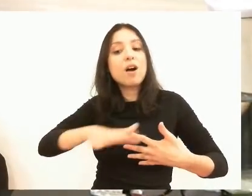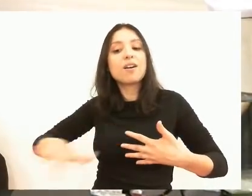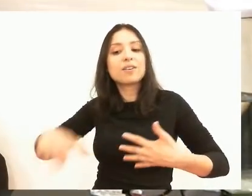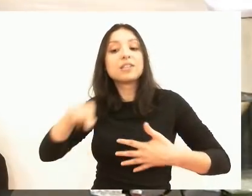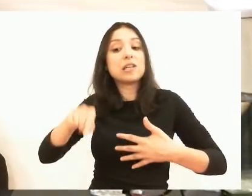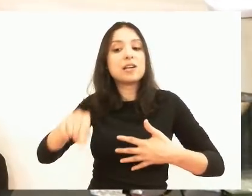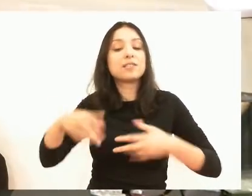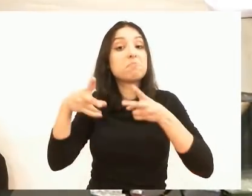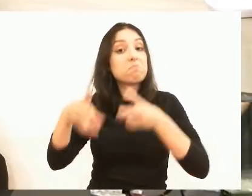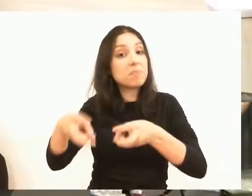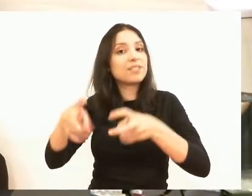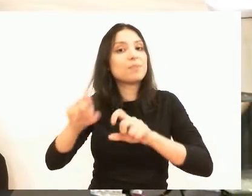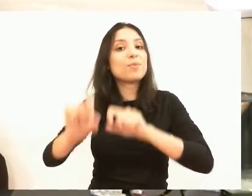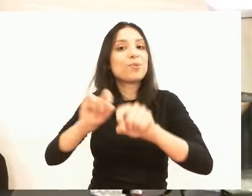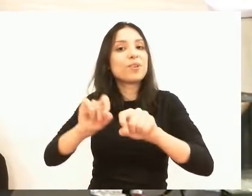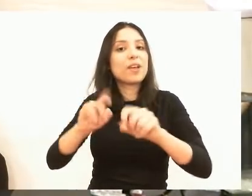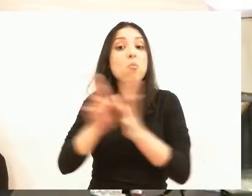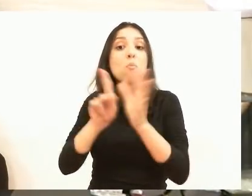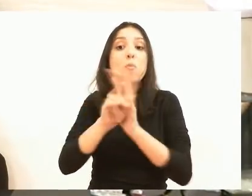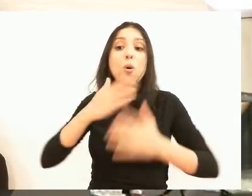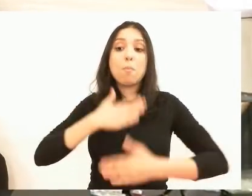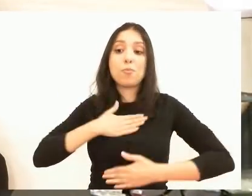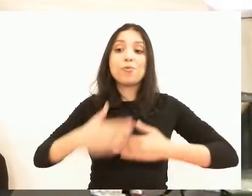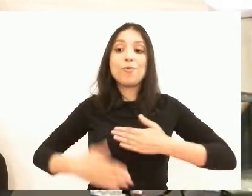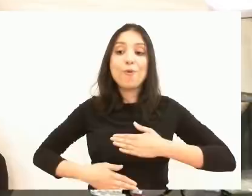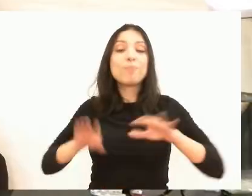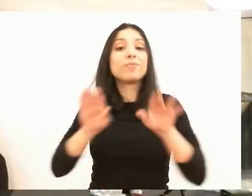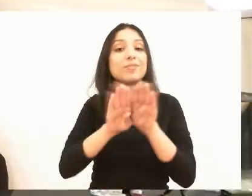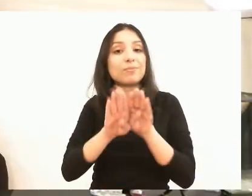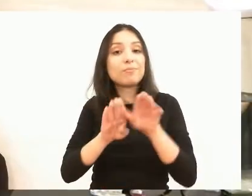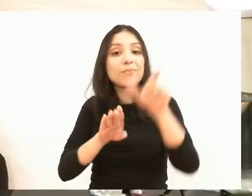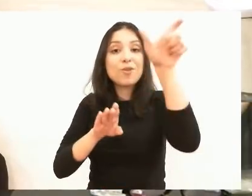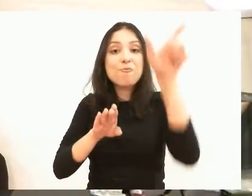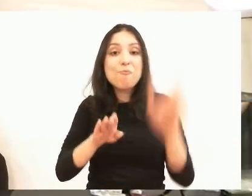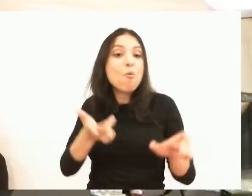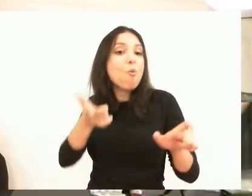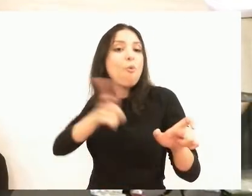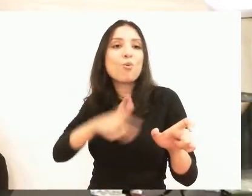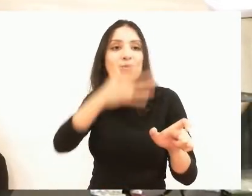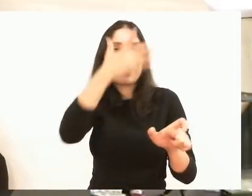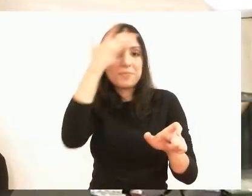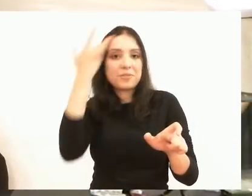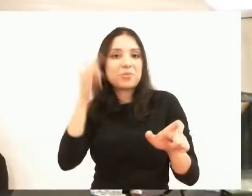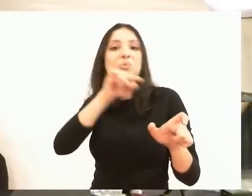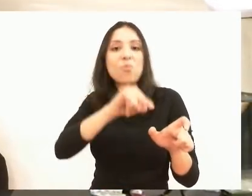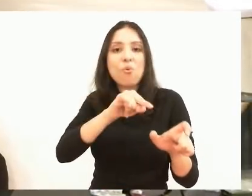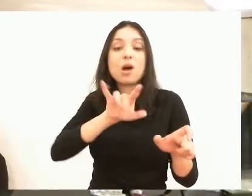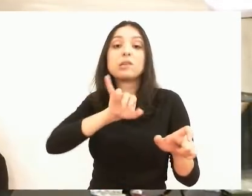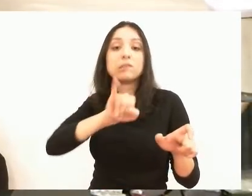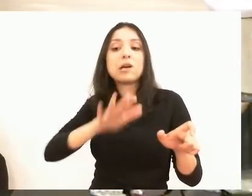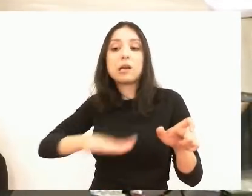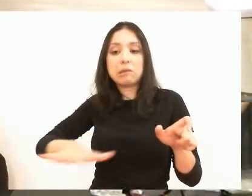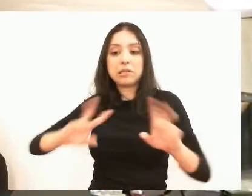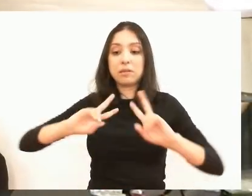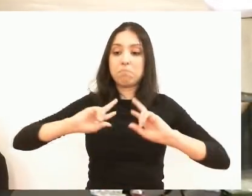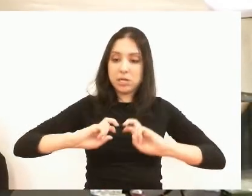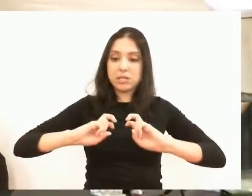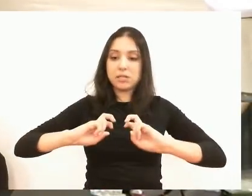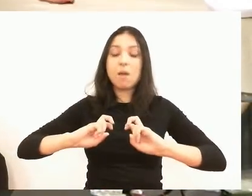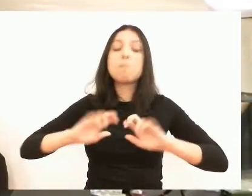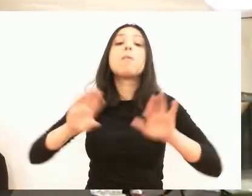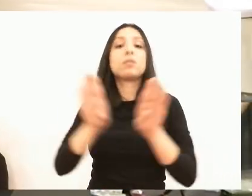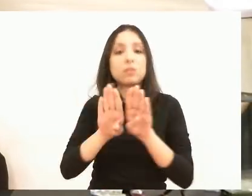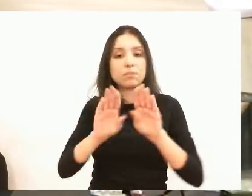escuta de quem está do lado então se a criança se percebe ela pode perceber a